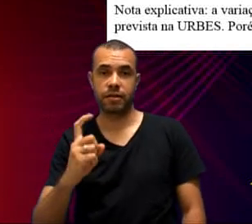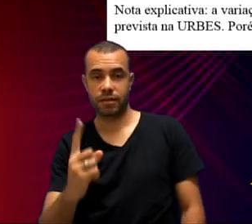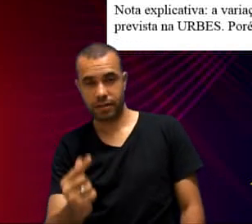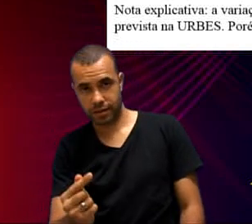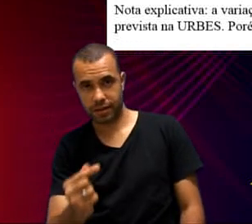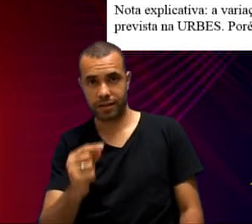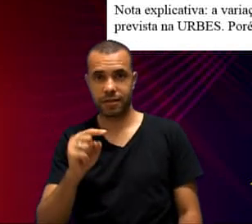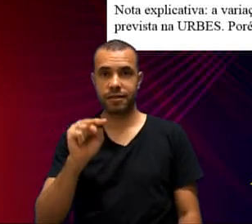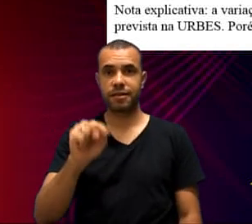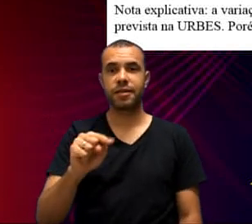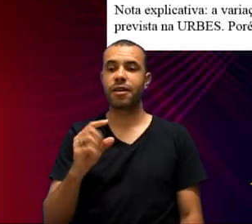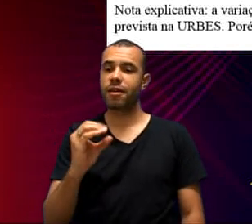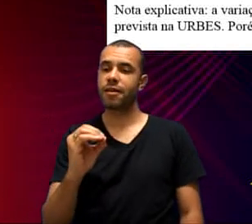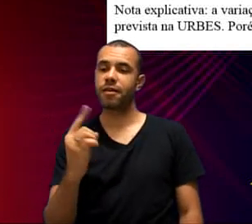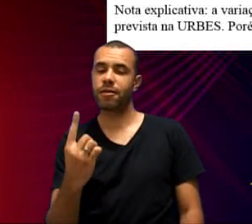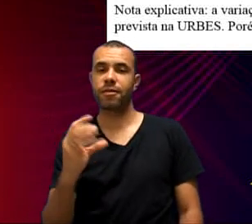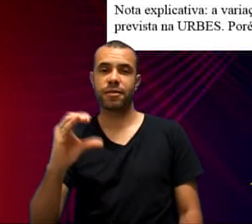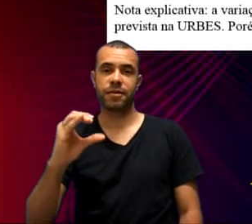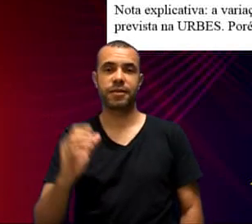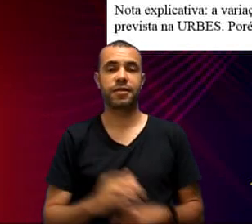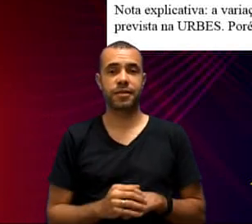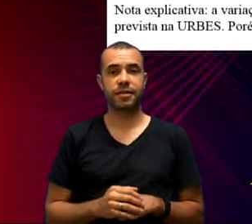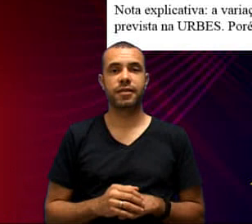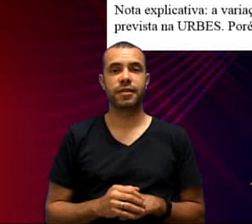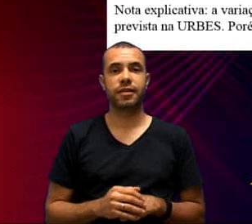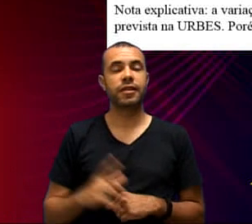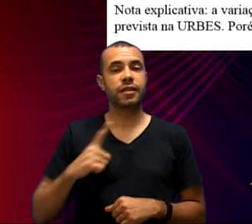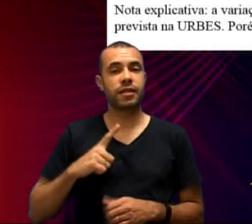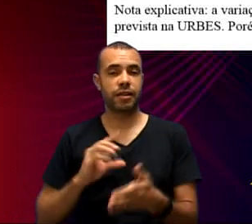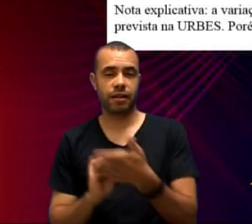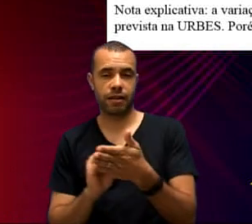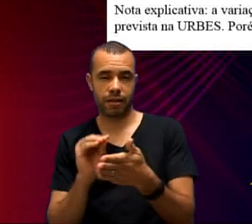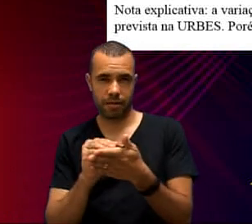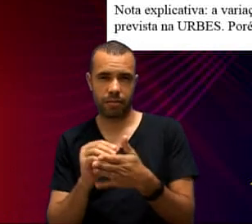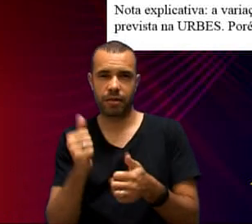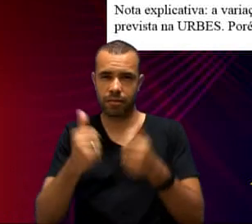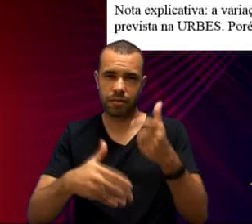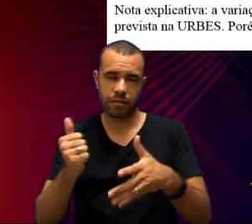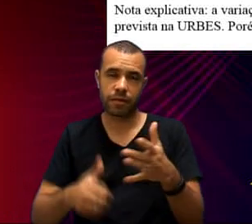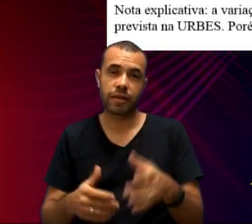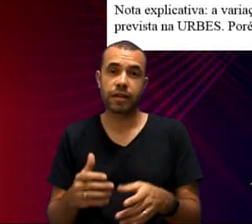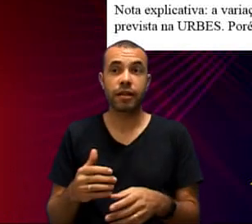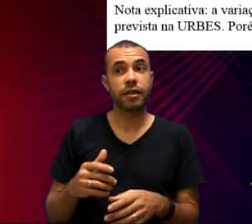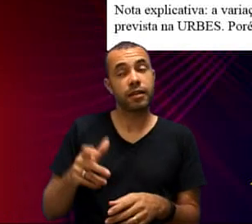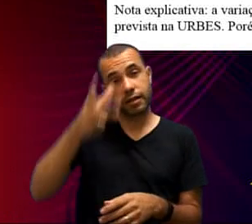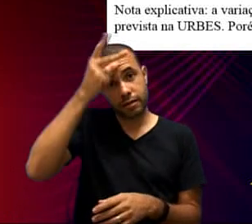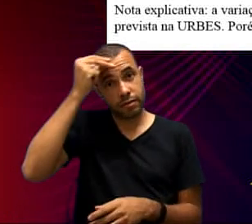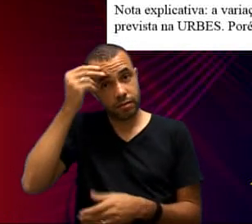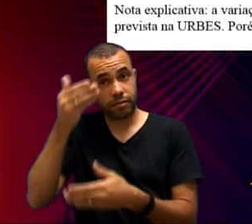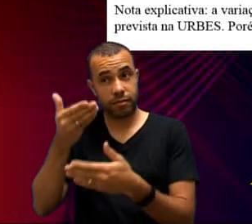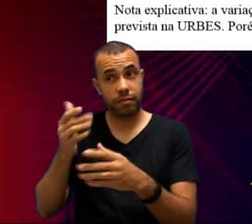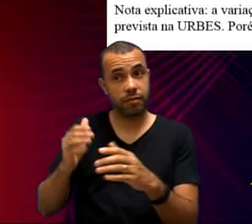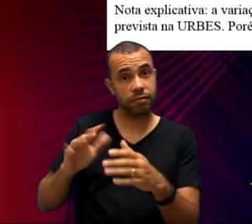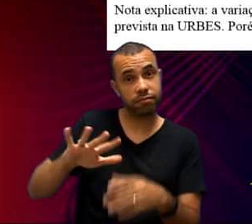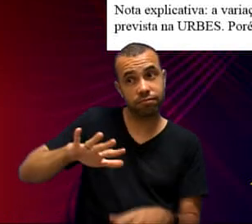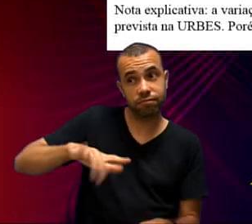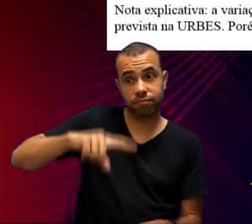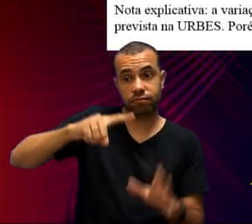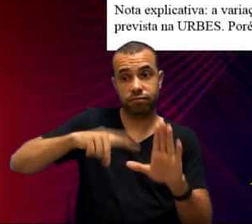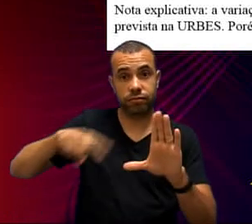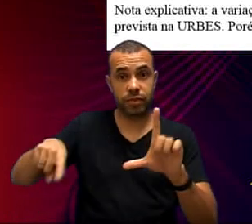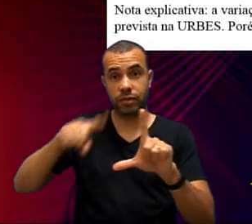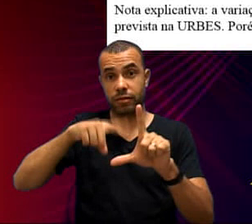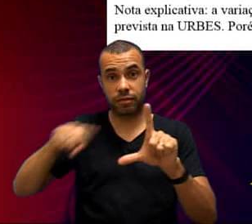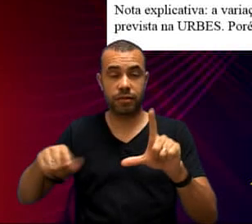2.308.967.555,01 centavos. Nós colocamos aqui uma nota explicativa que a variação da receita do Tesouro ocorre devido à apropriação da receita do